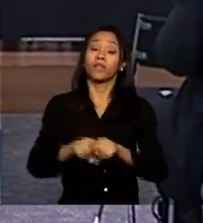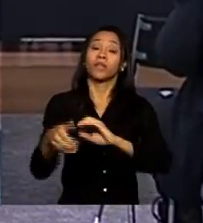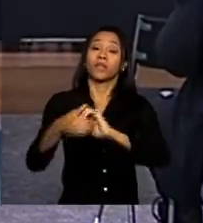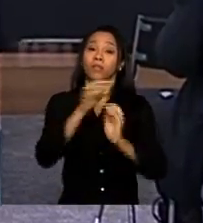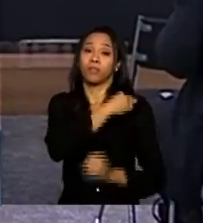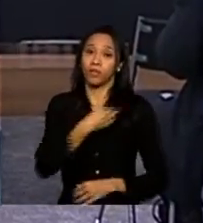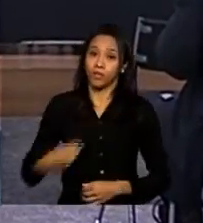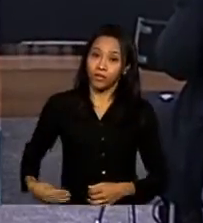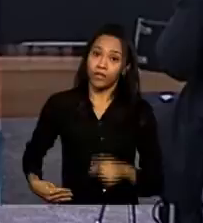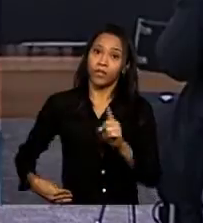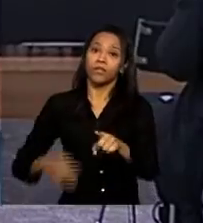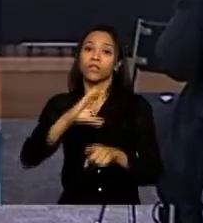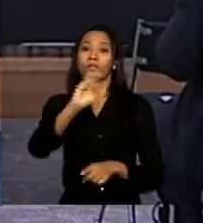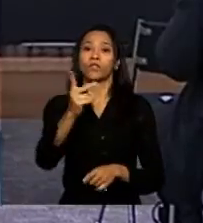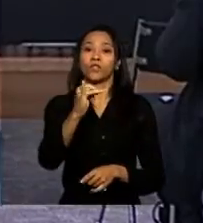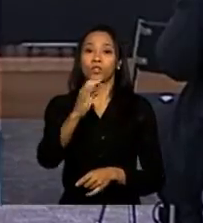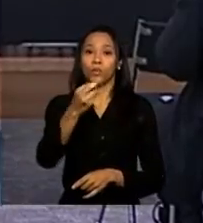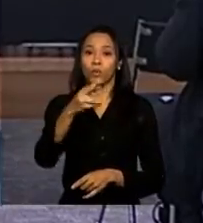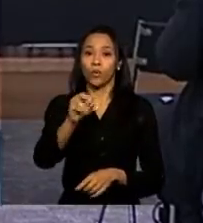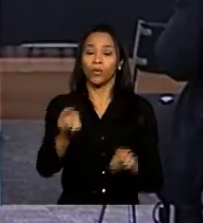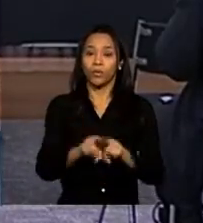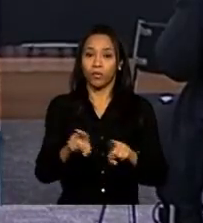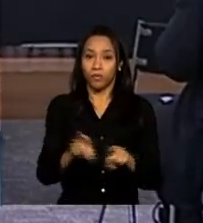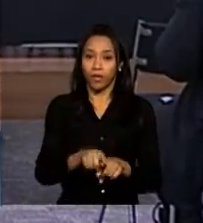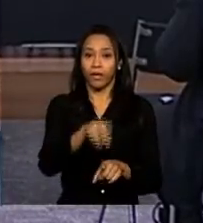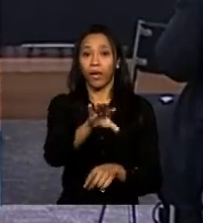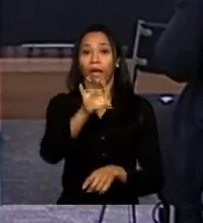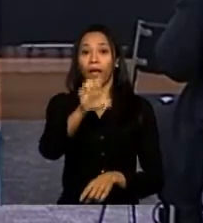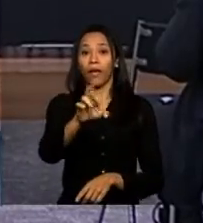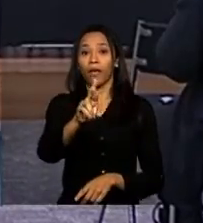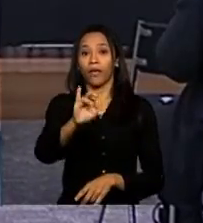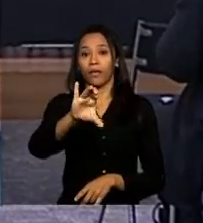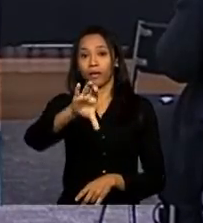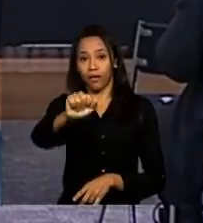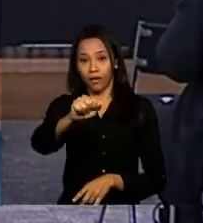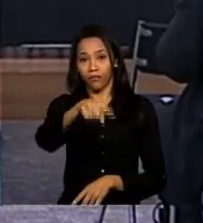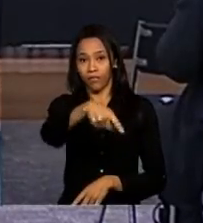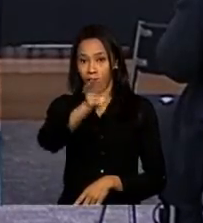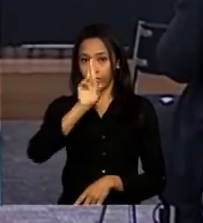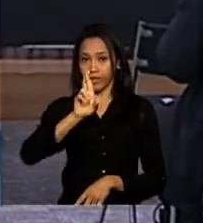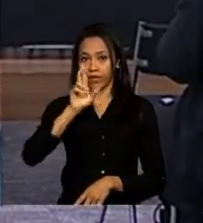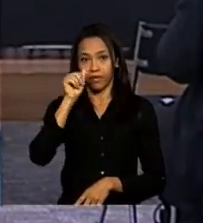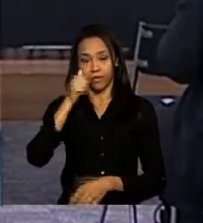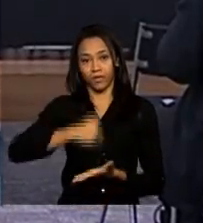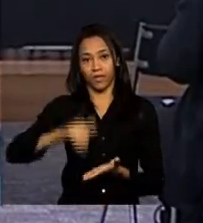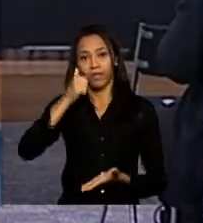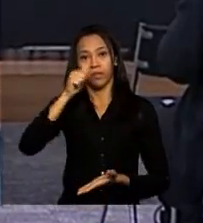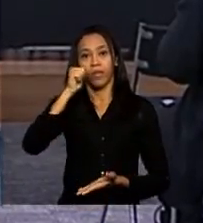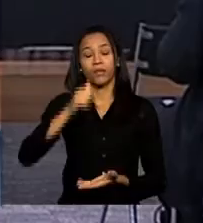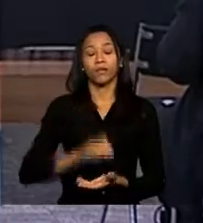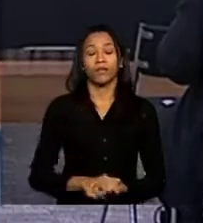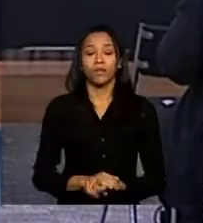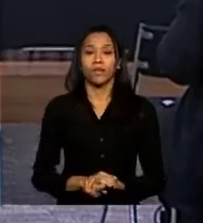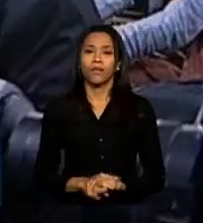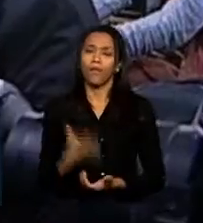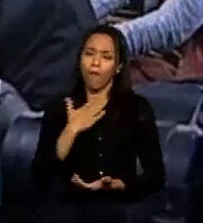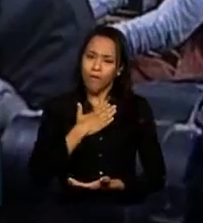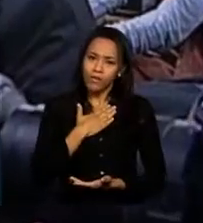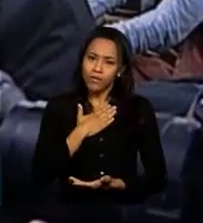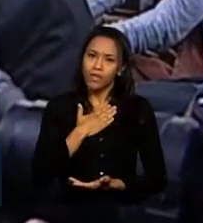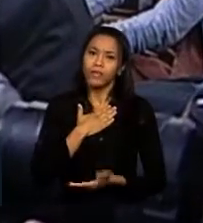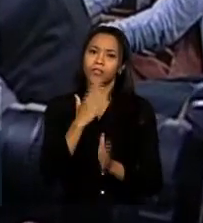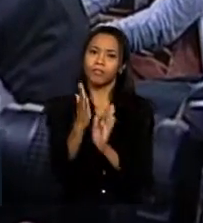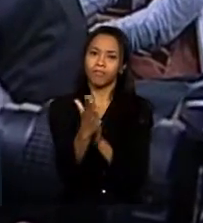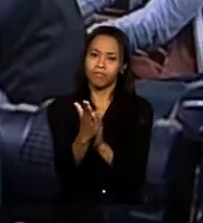deputada Érica Cocai, a companheira representante da Secretaria das Mulheres. Gostaria de